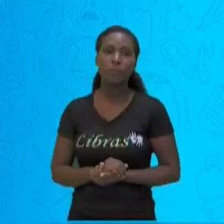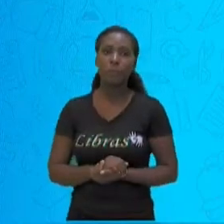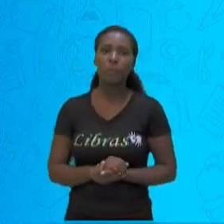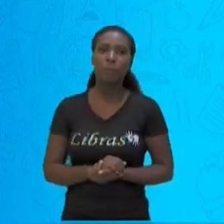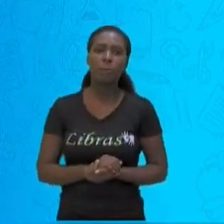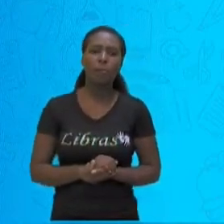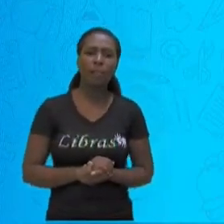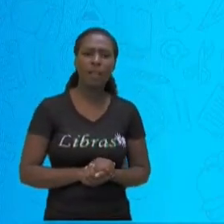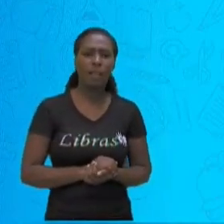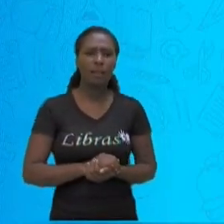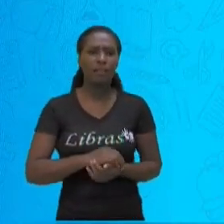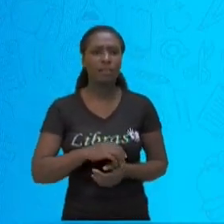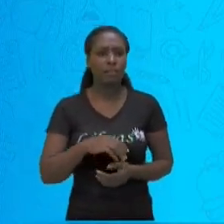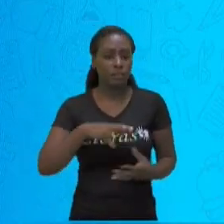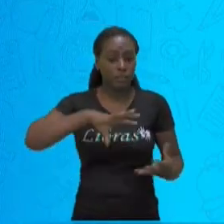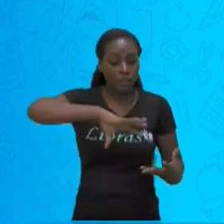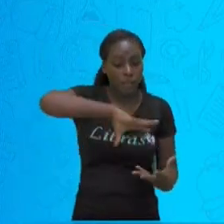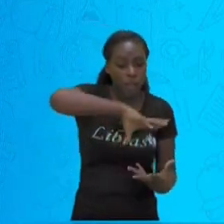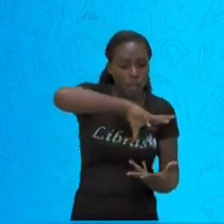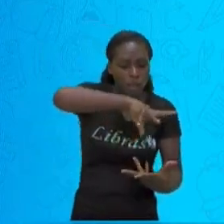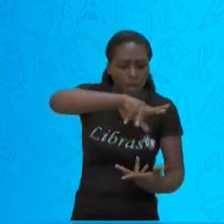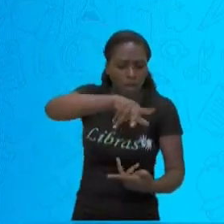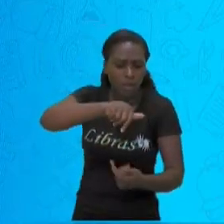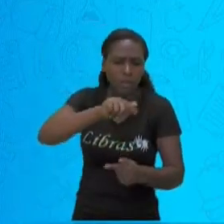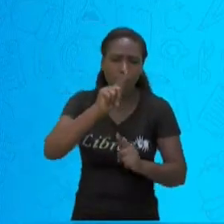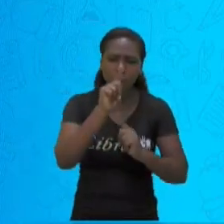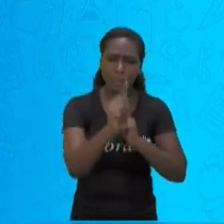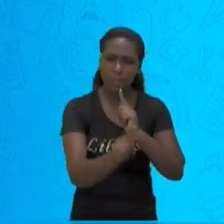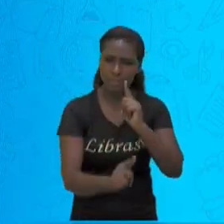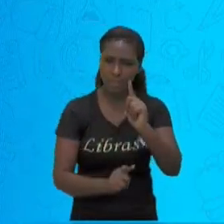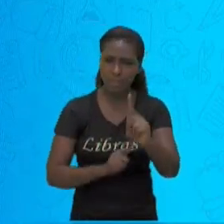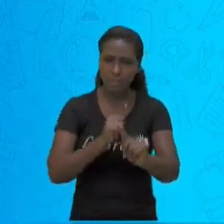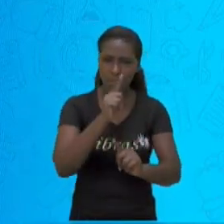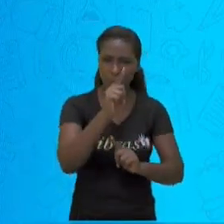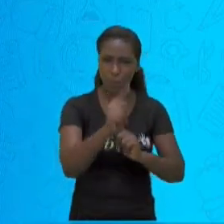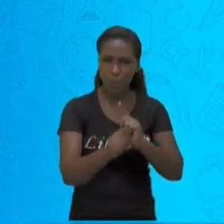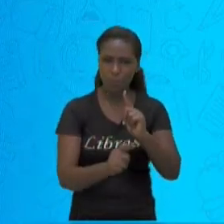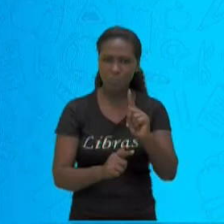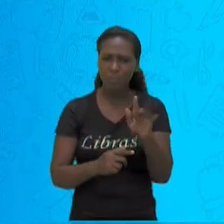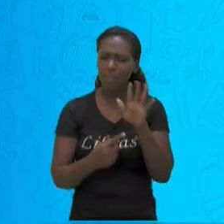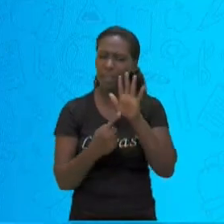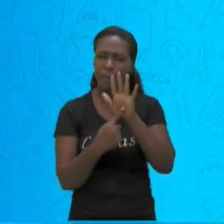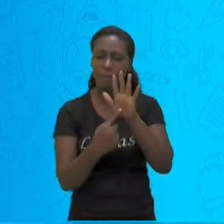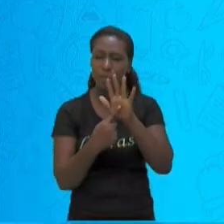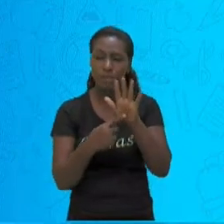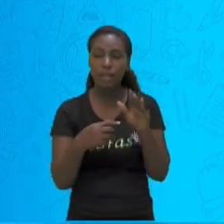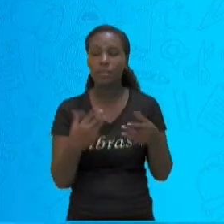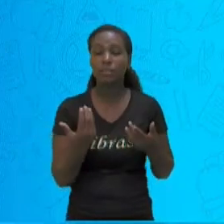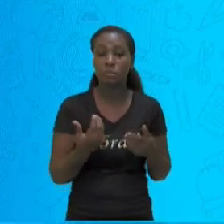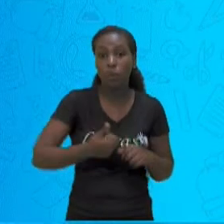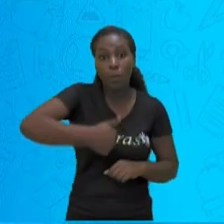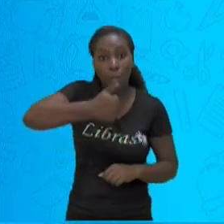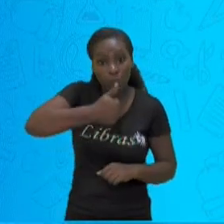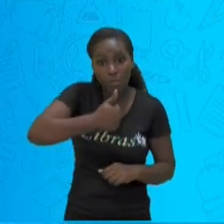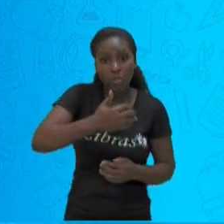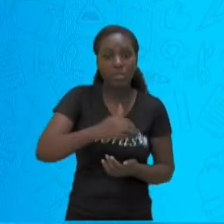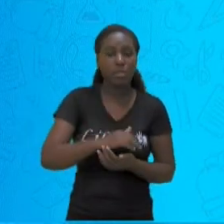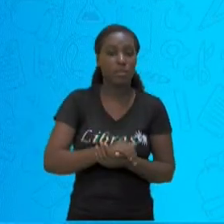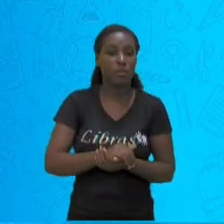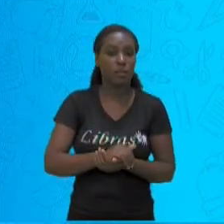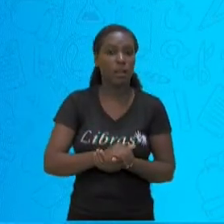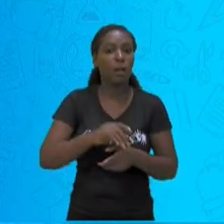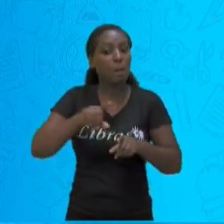globalização se falar que é o mundo nas nossas mãos, nós não podemos esquecer que